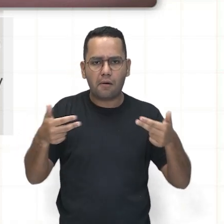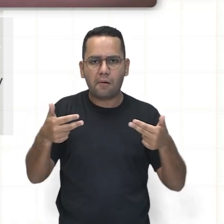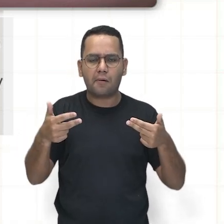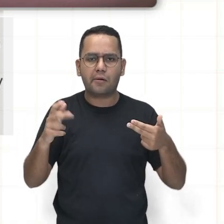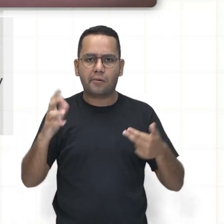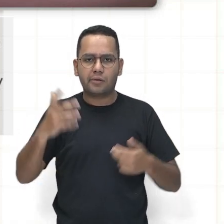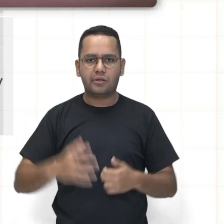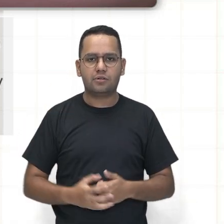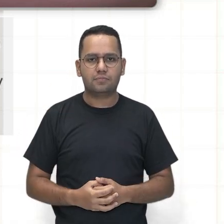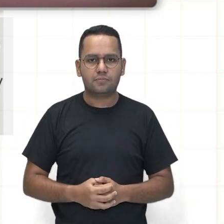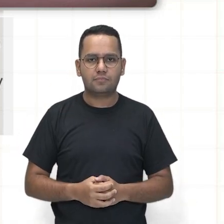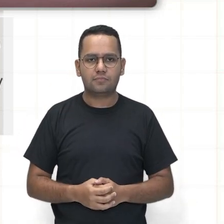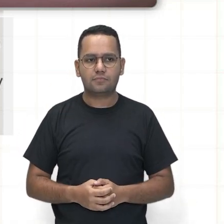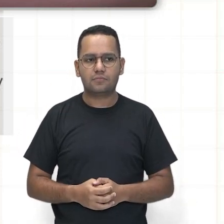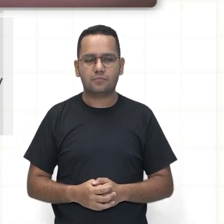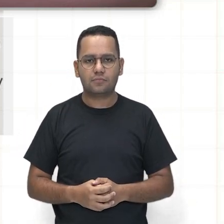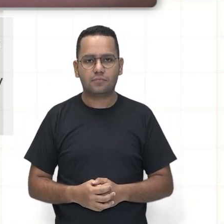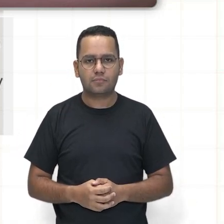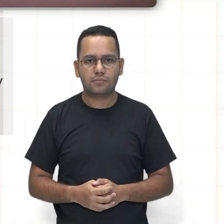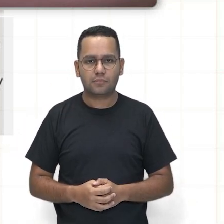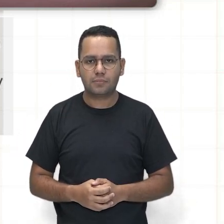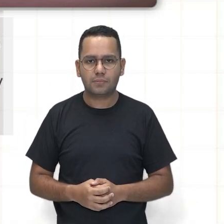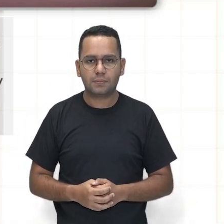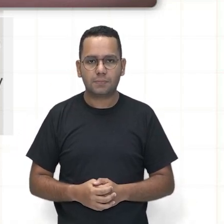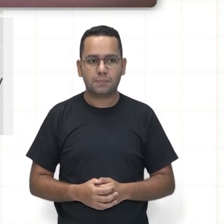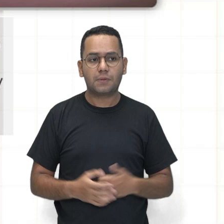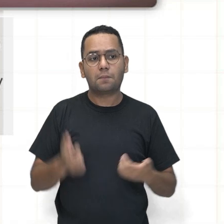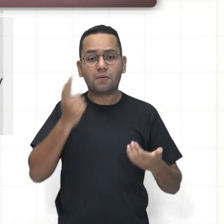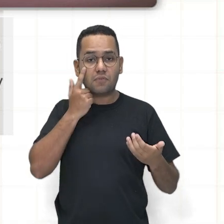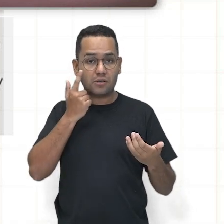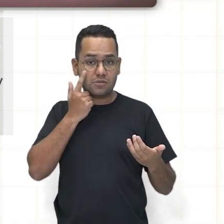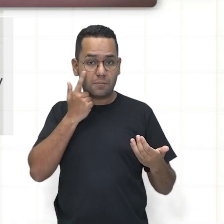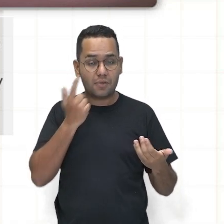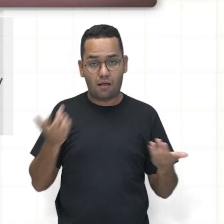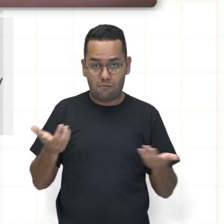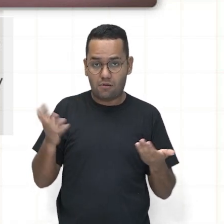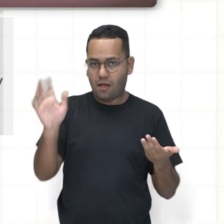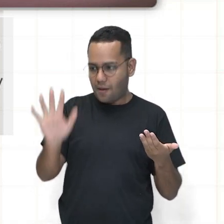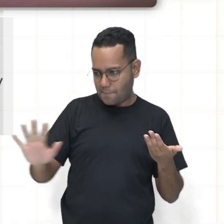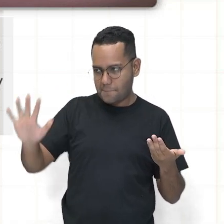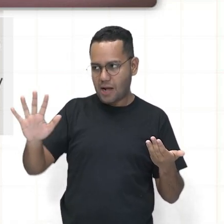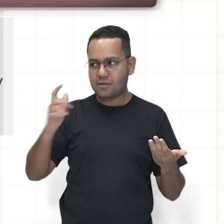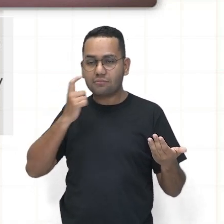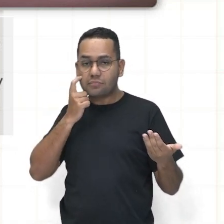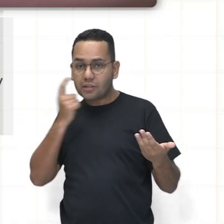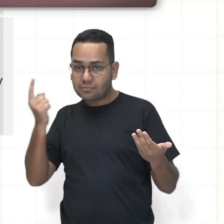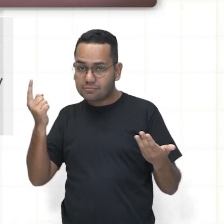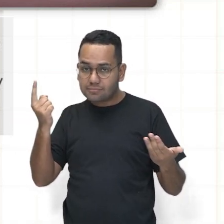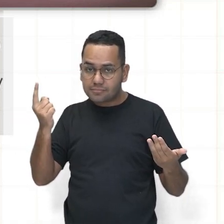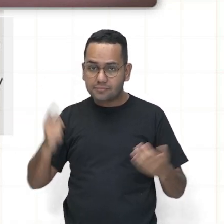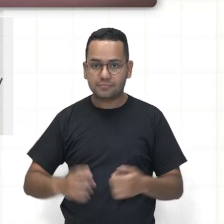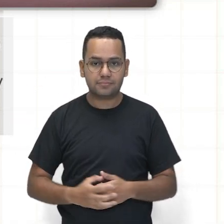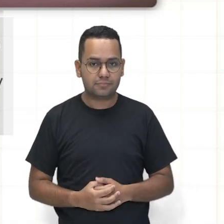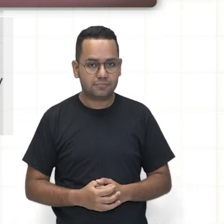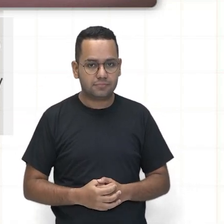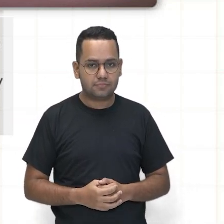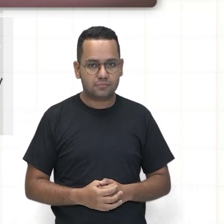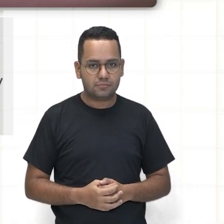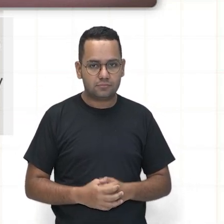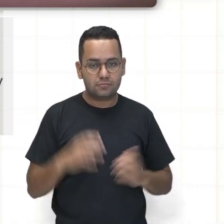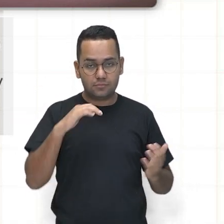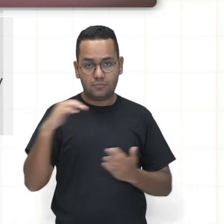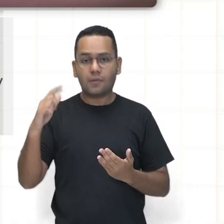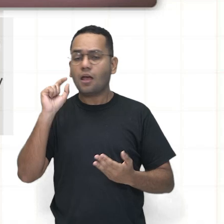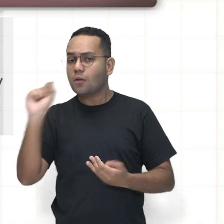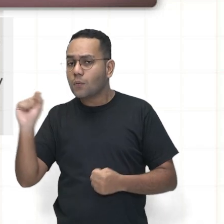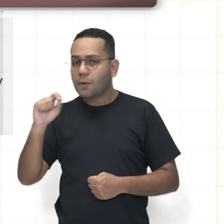ok? Então, observe só que nós temos aqui essa imagem e que aparece, justamente a figura aqui de Deodoro